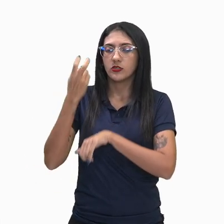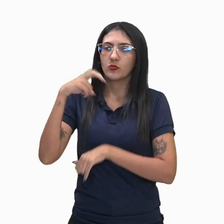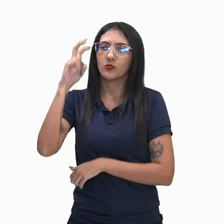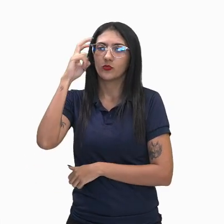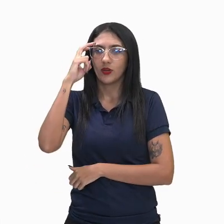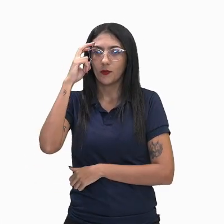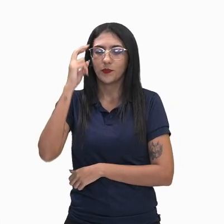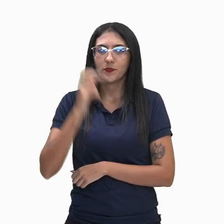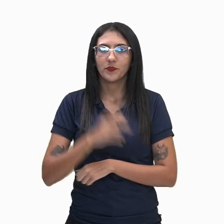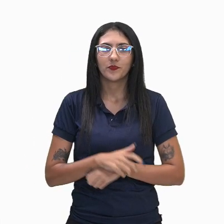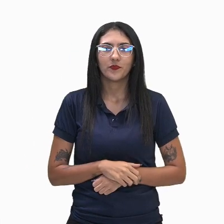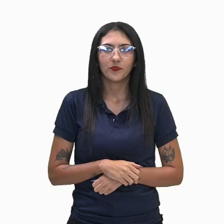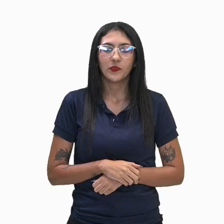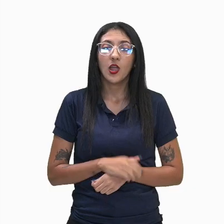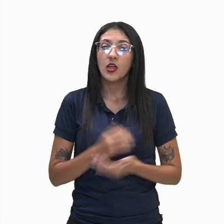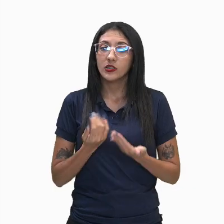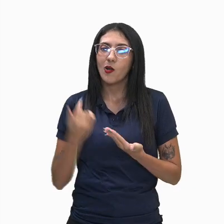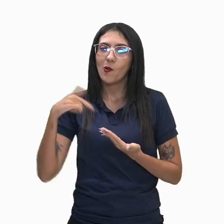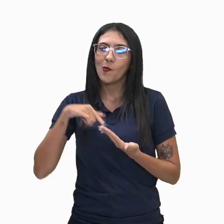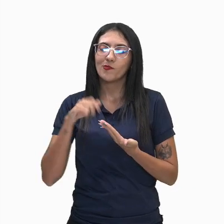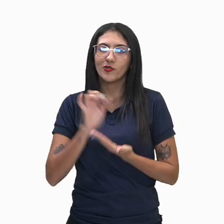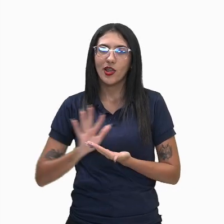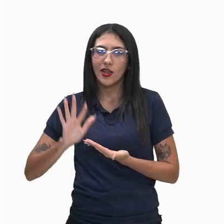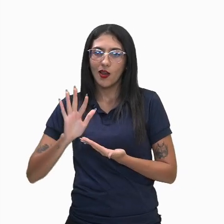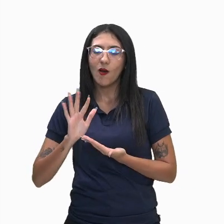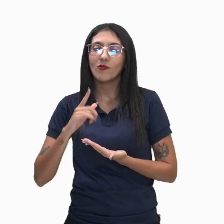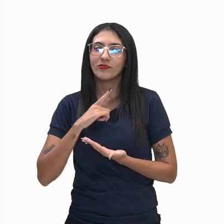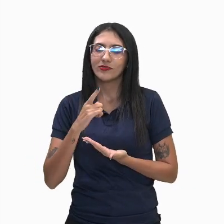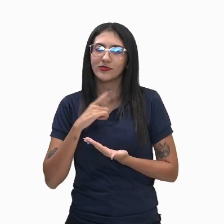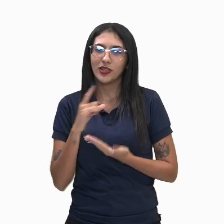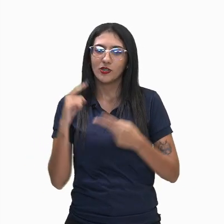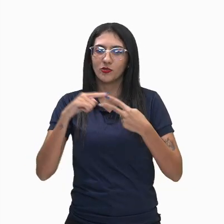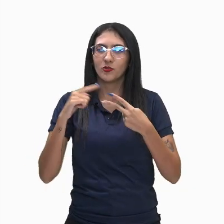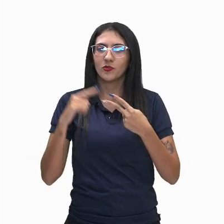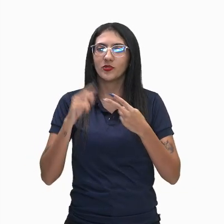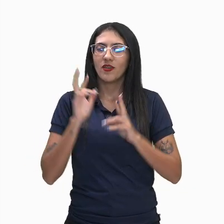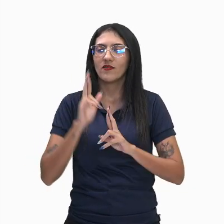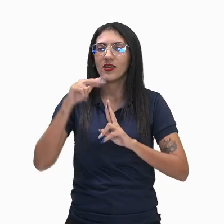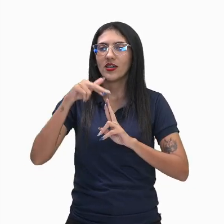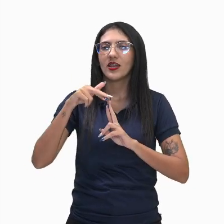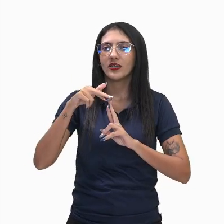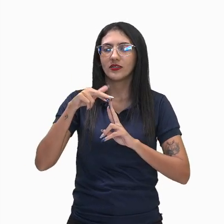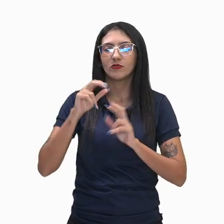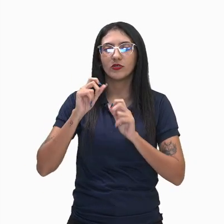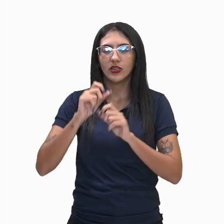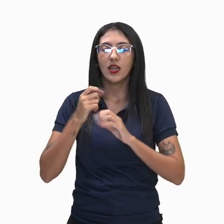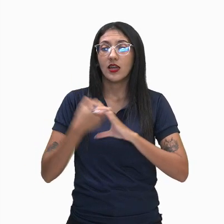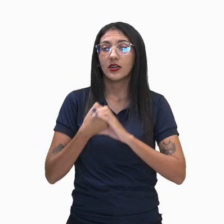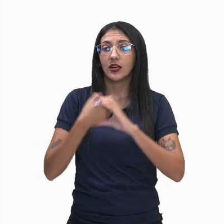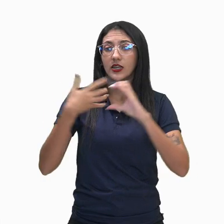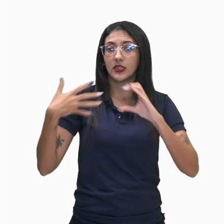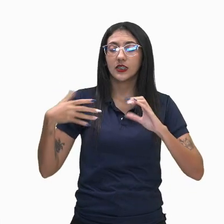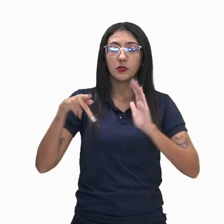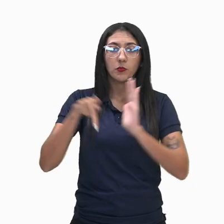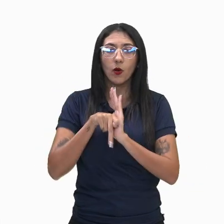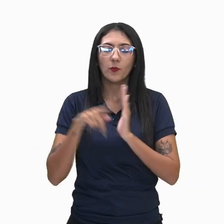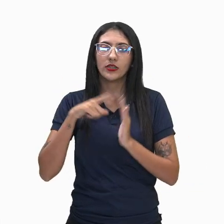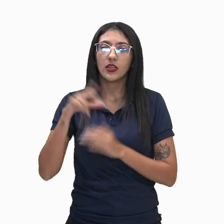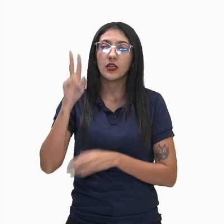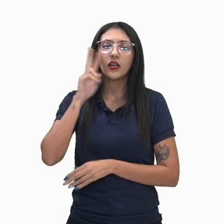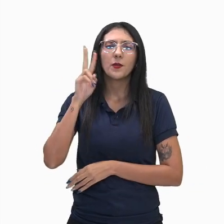modo geral, você tem as fontes históricas, que são os elementos que remontam